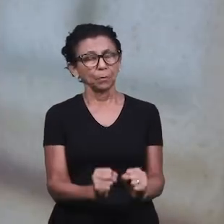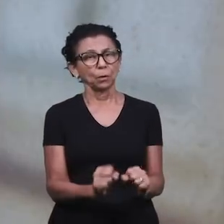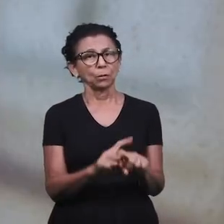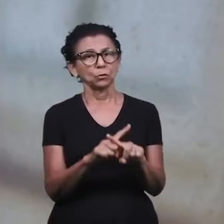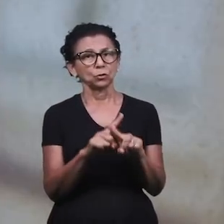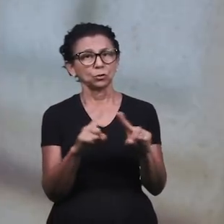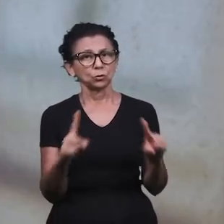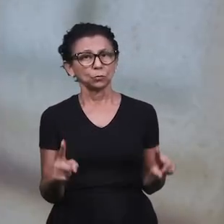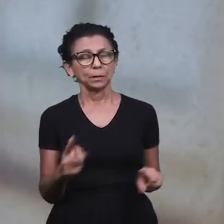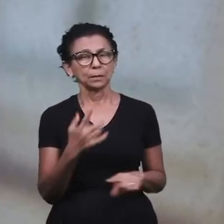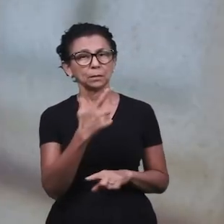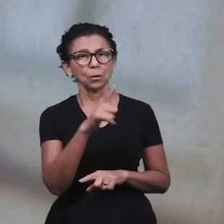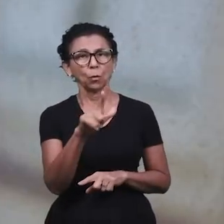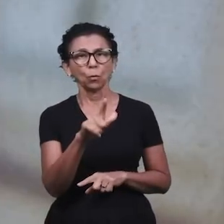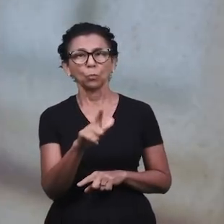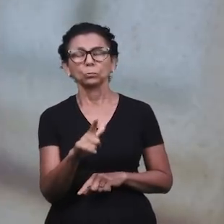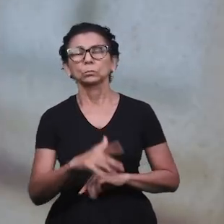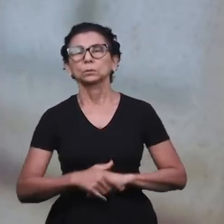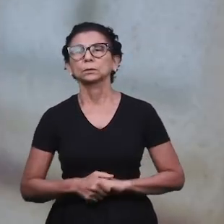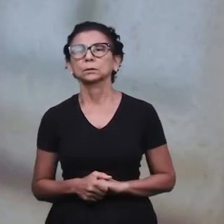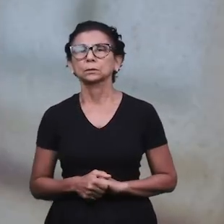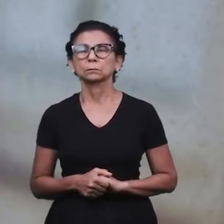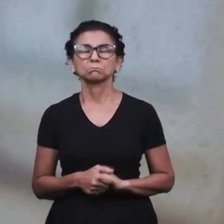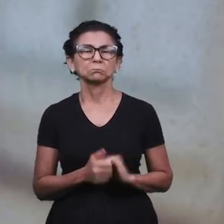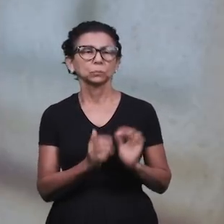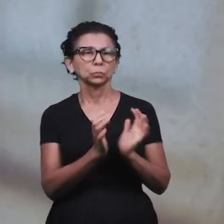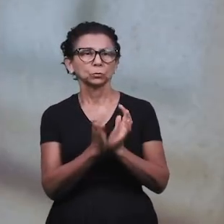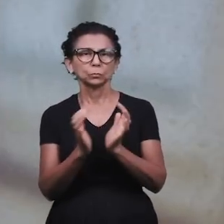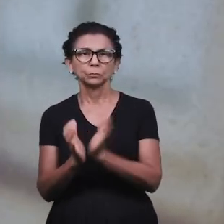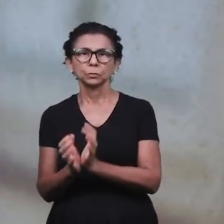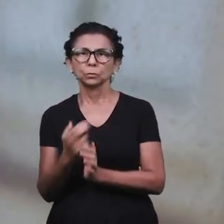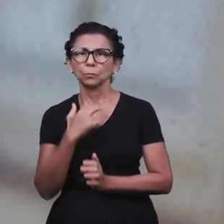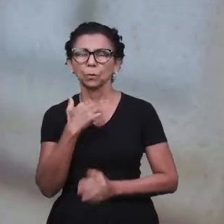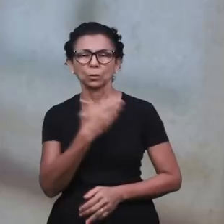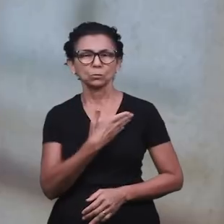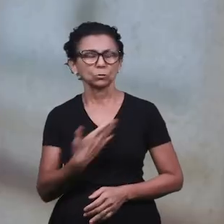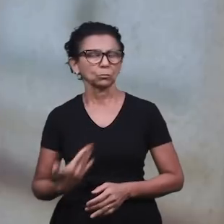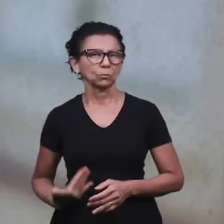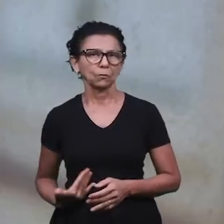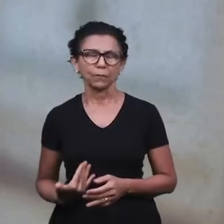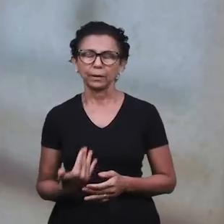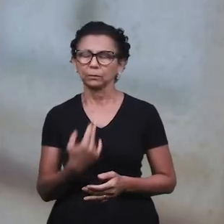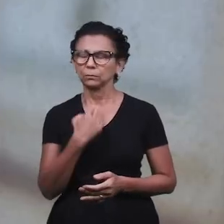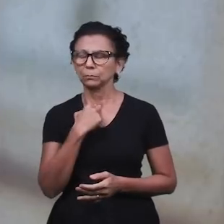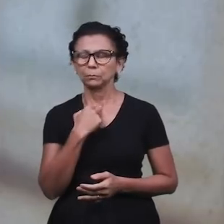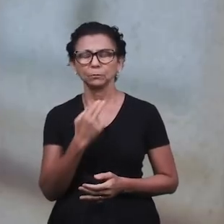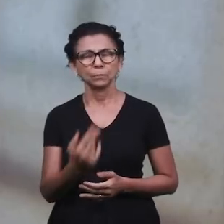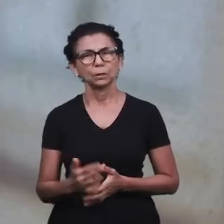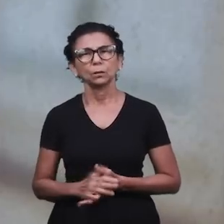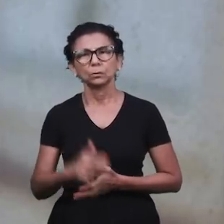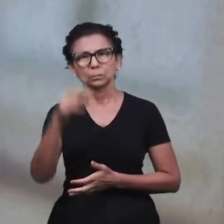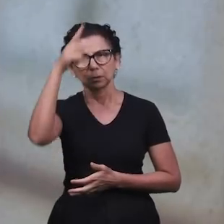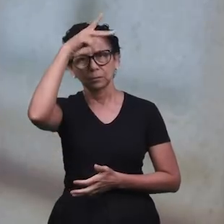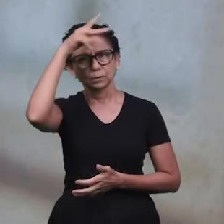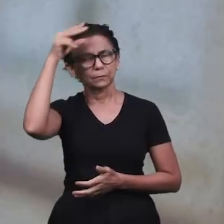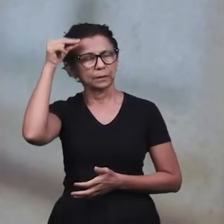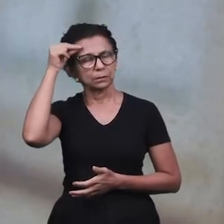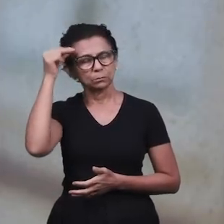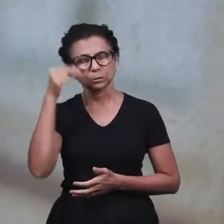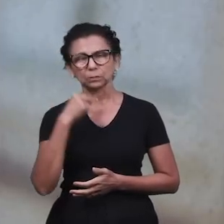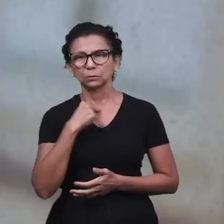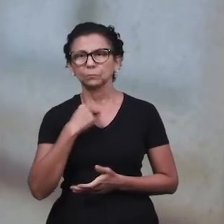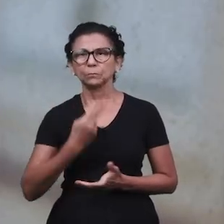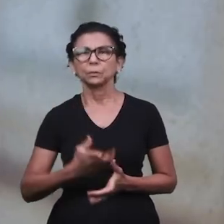no Juizado Especial Cível. Também não podem ser demandados, se houver algum processo tem que ser